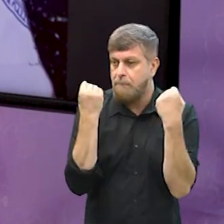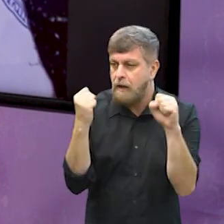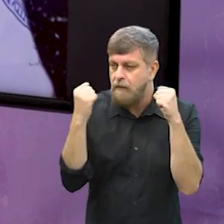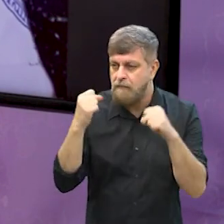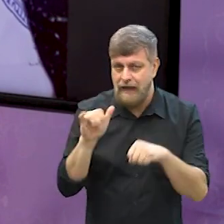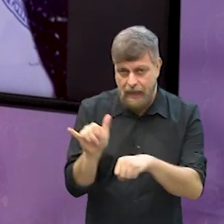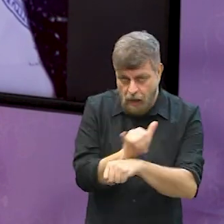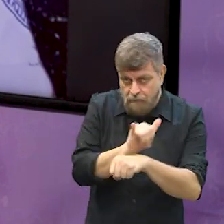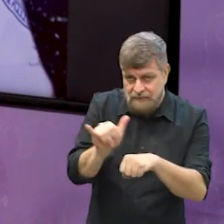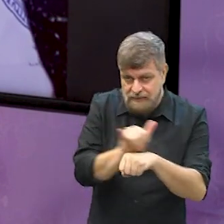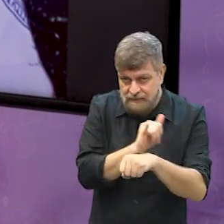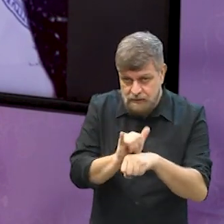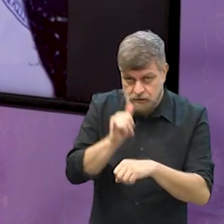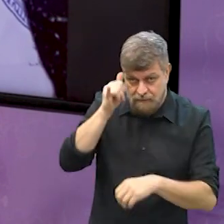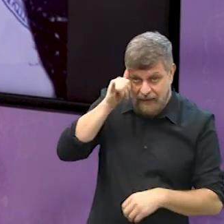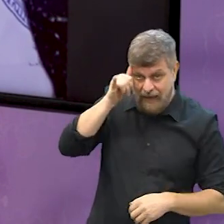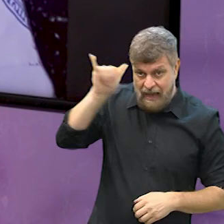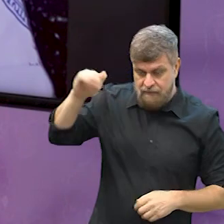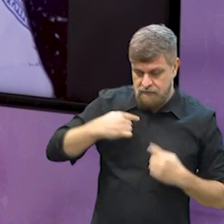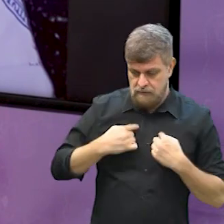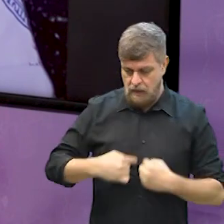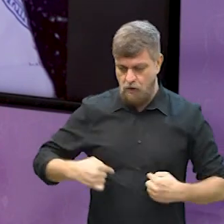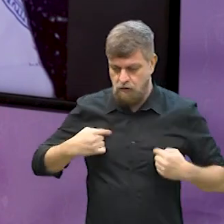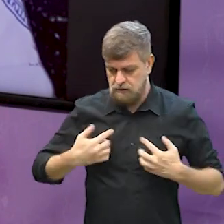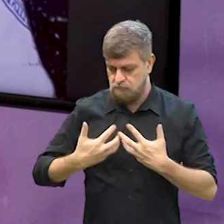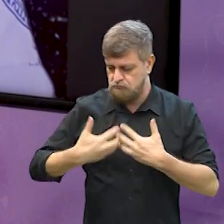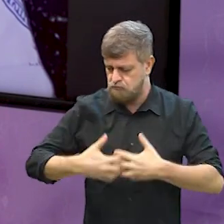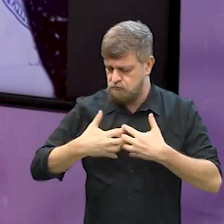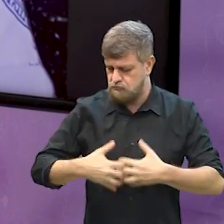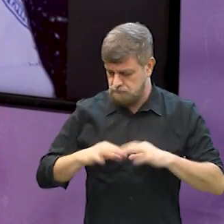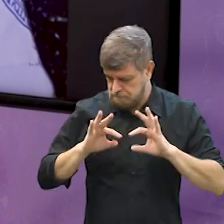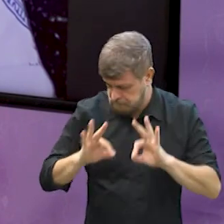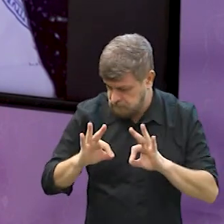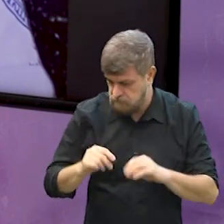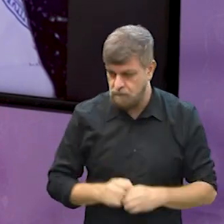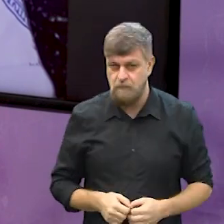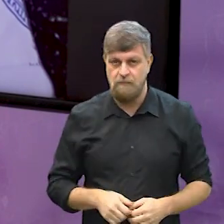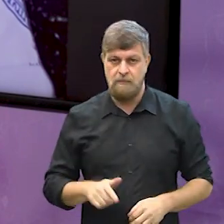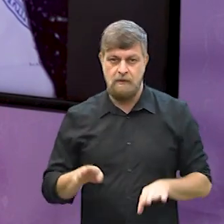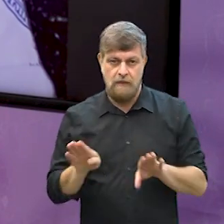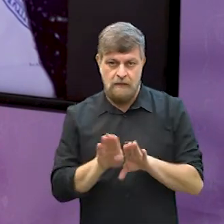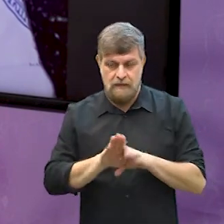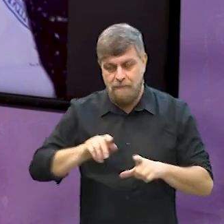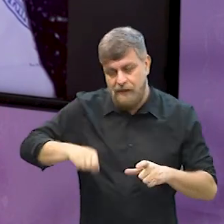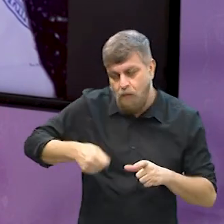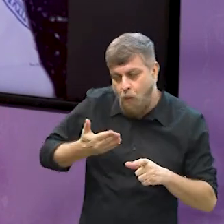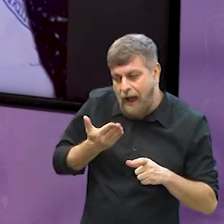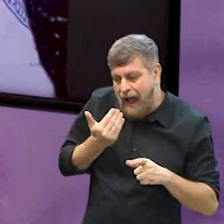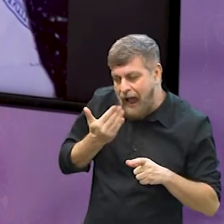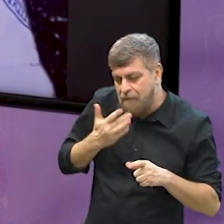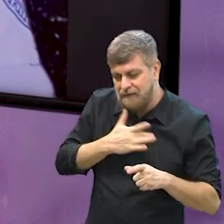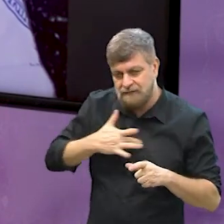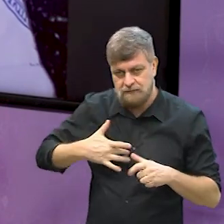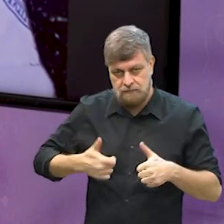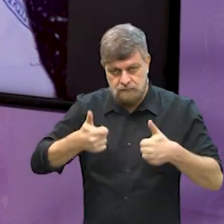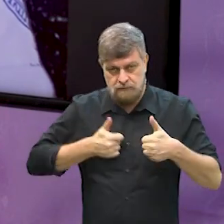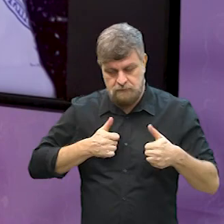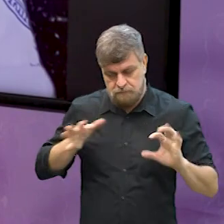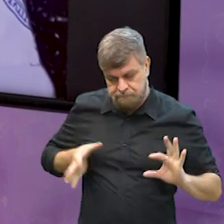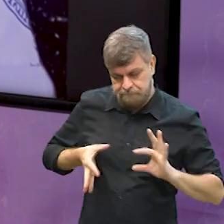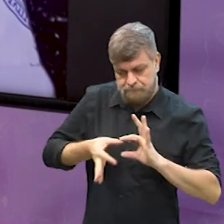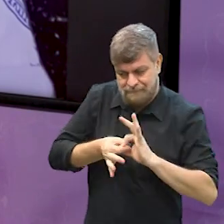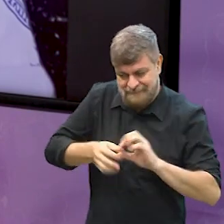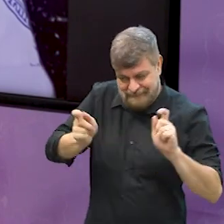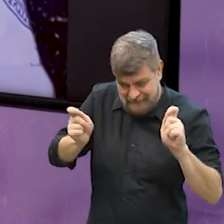de prevenir a hipertensão pulmonar também? Atividade física aliada a uma boa alimentação, juntando tudo,